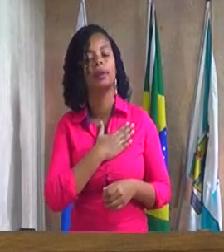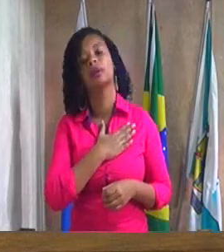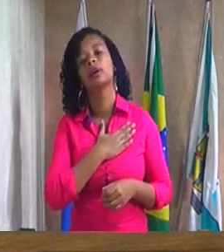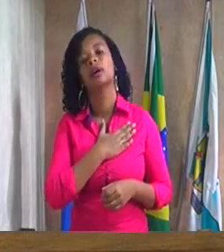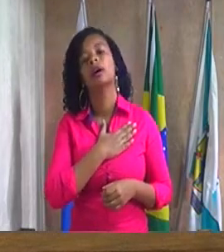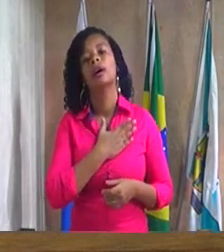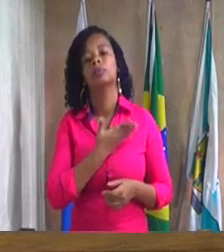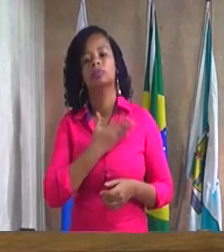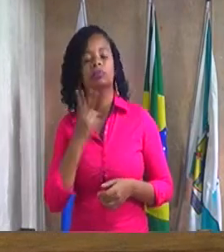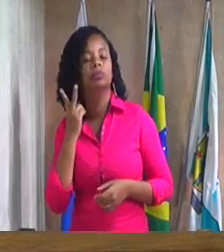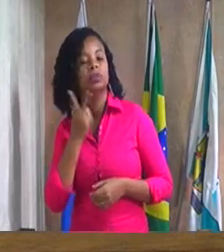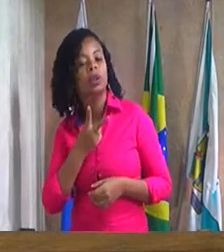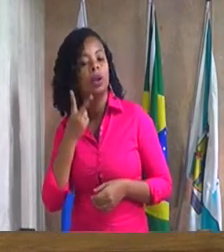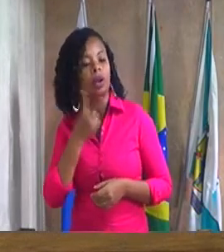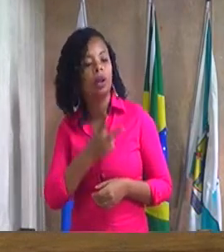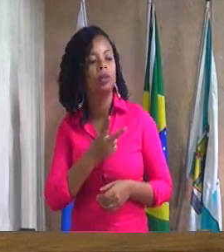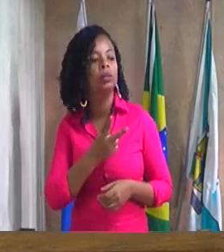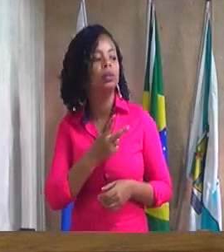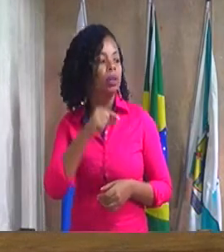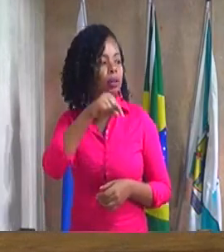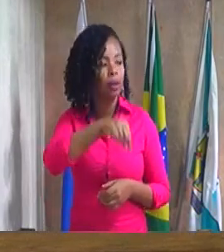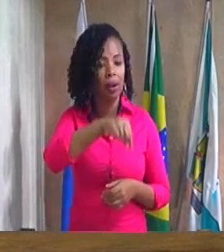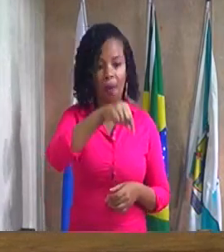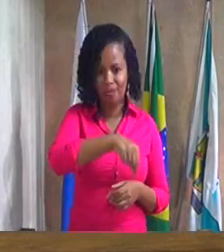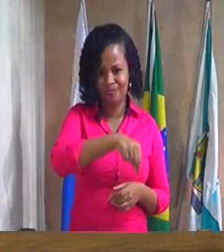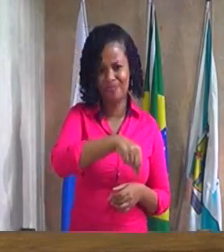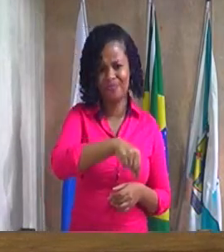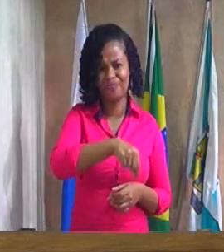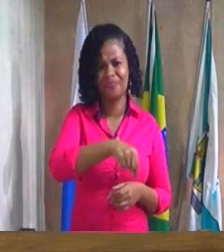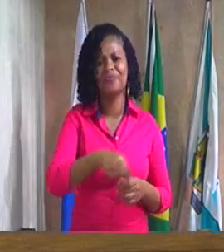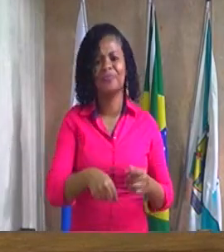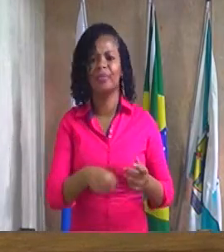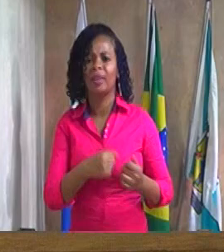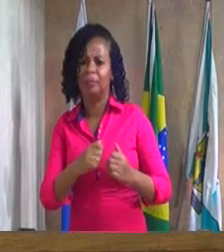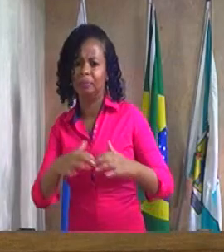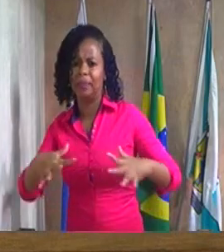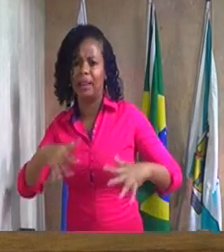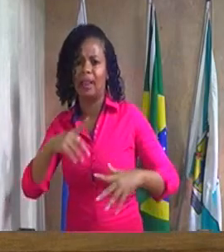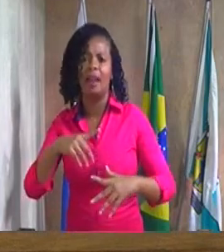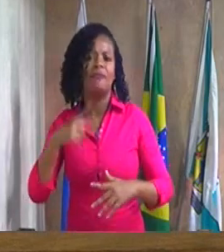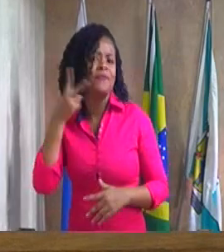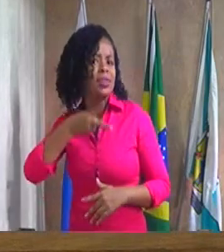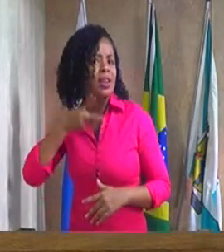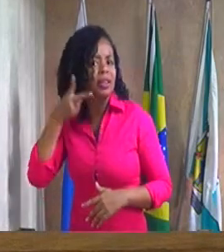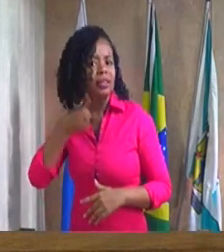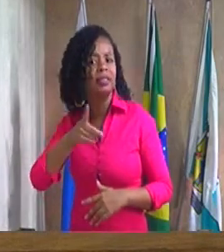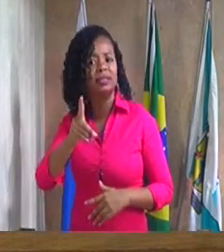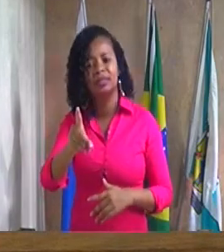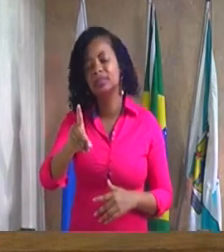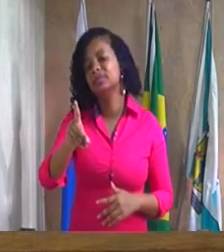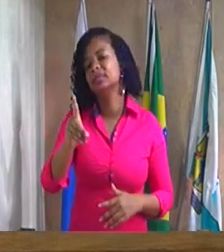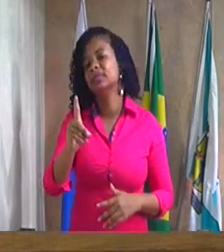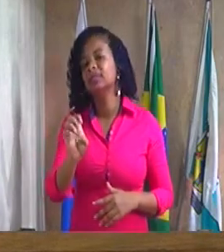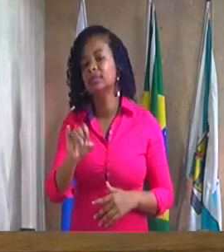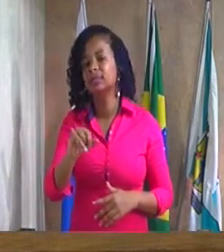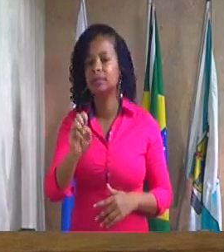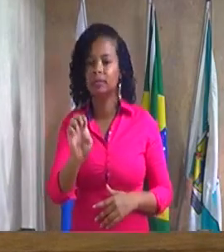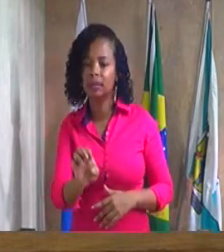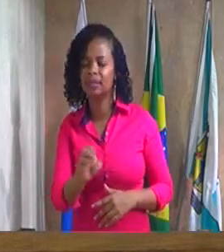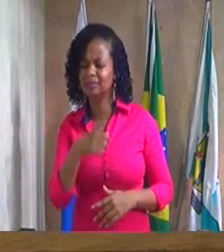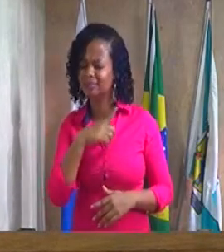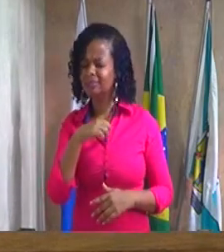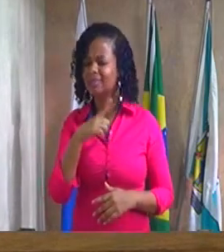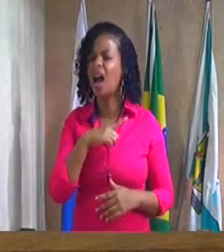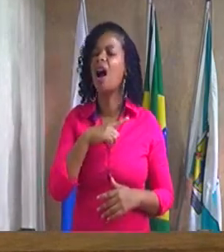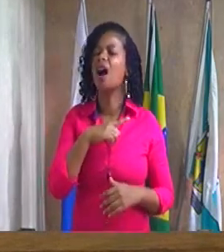plenário, a vereadora Deise Teodino, por quem tenho grande apreço, como tenho por todos